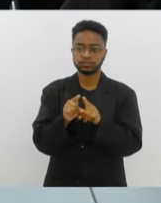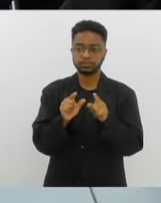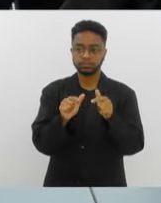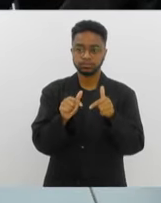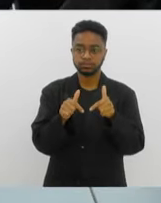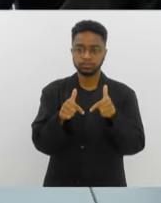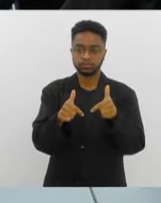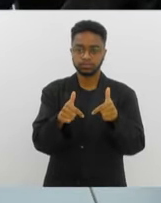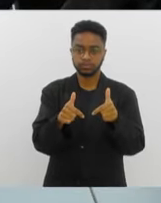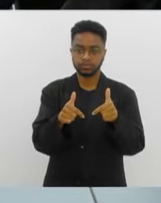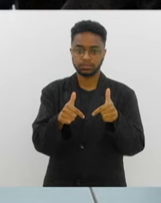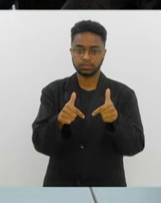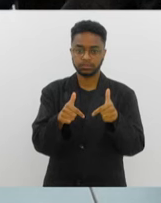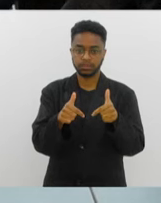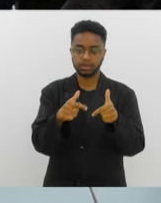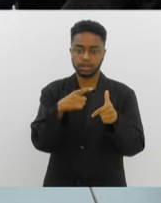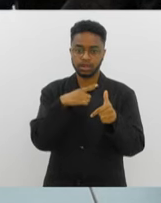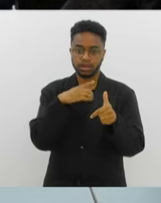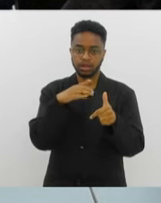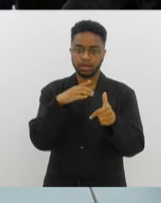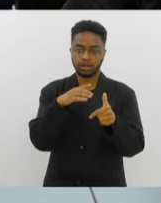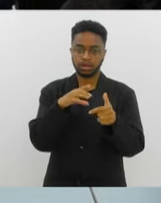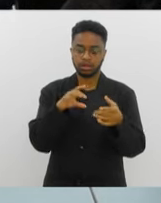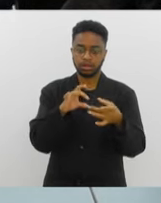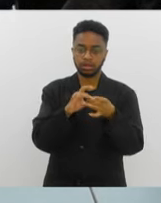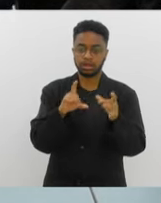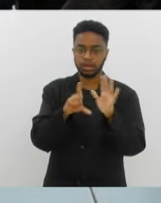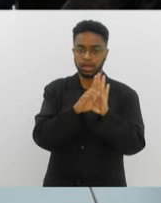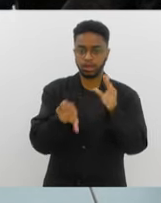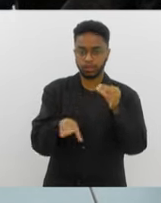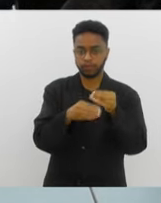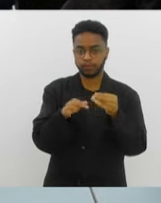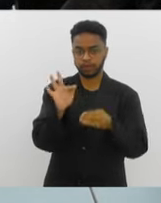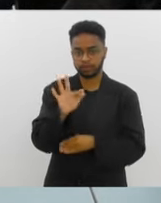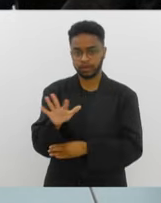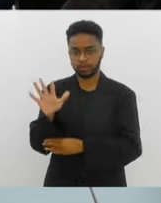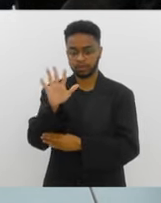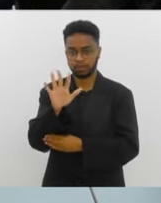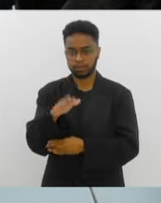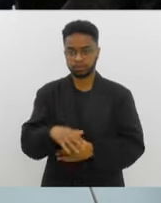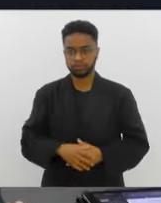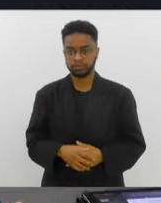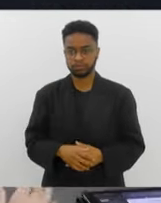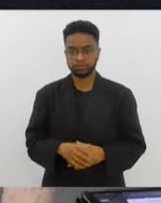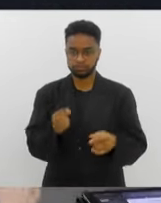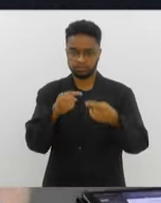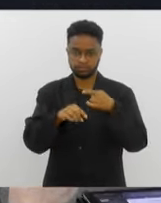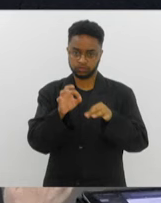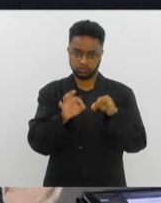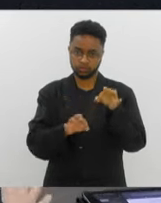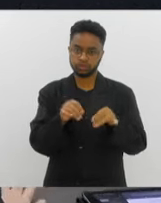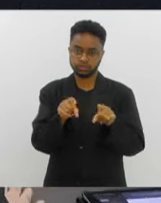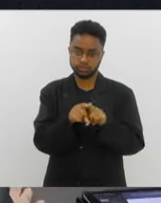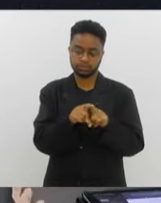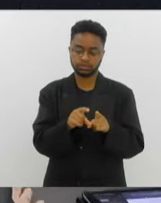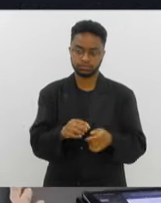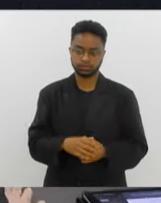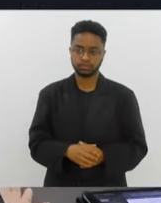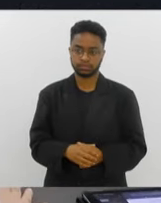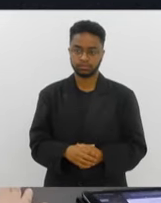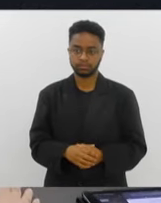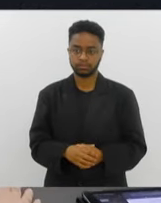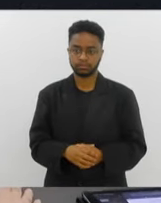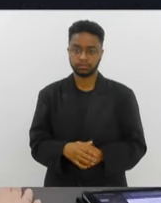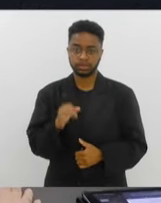FAS. Mas isso é uma lei, não é? É uma lei complementar federal. É uma lei complementar. É injurídico, né? Tá bem, mas... Tudo